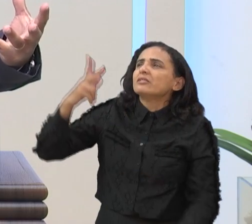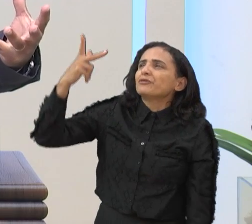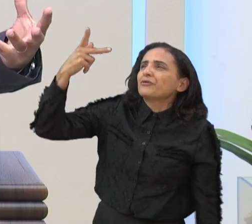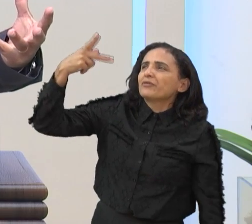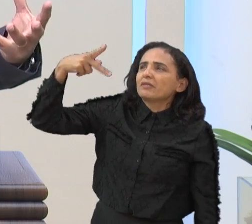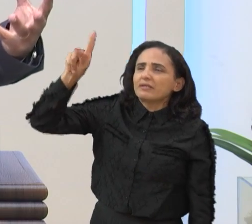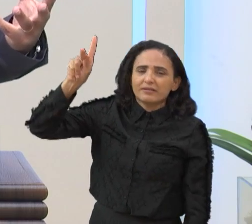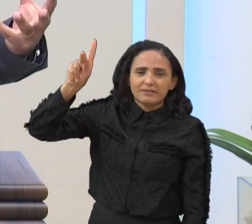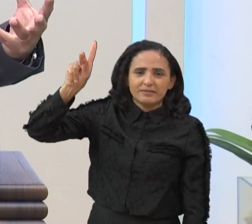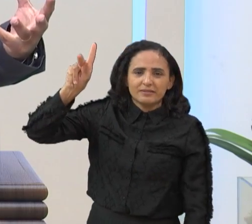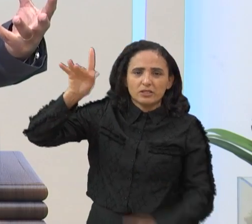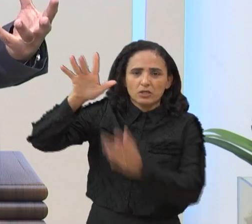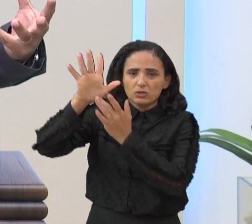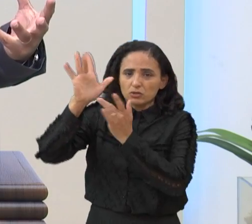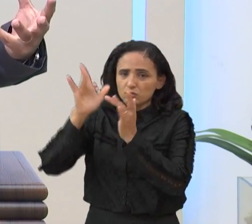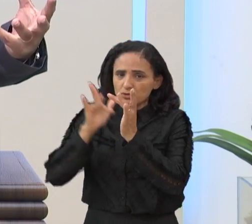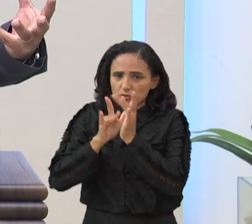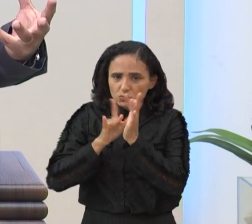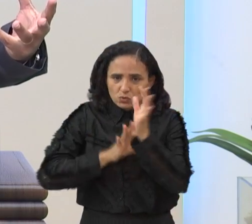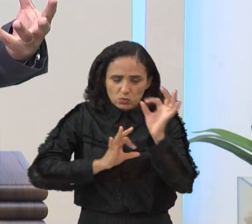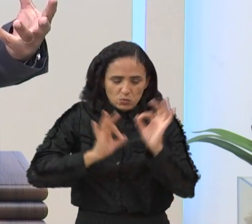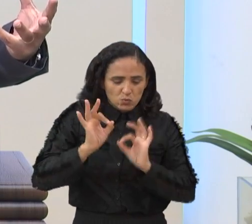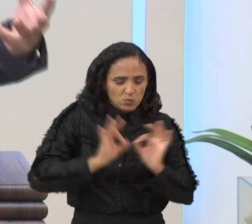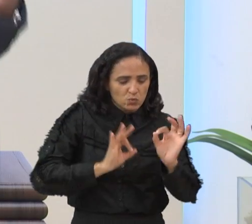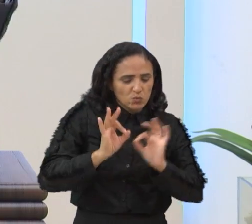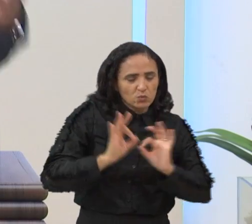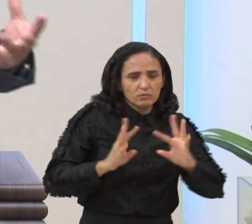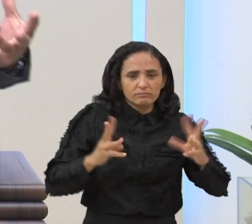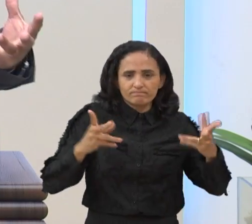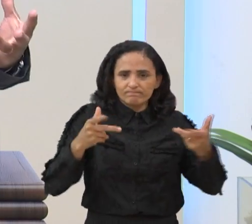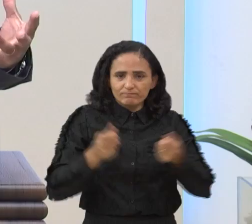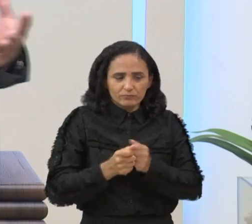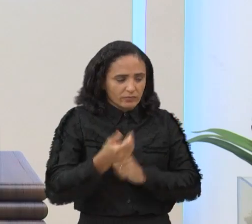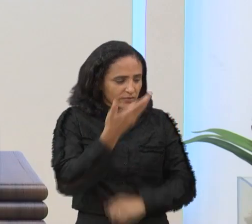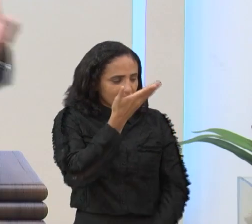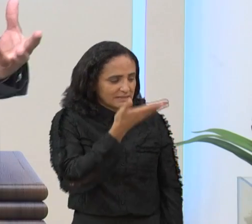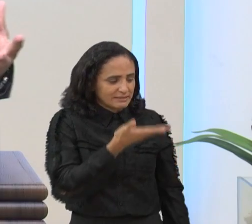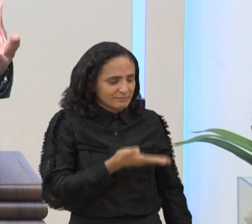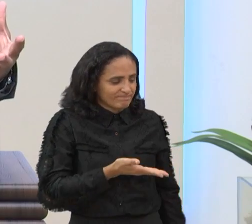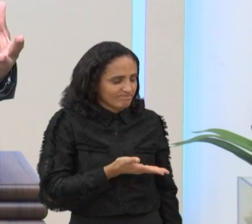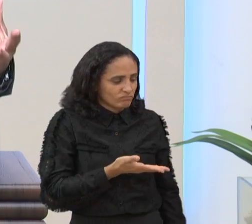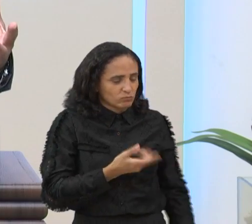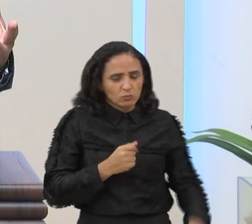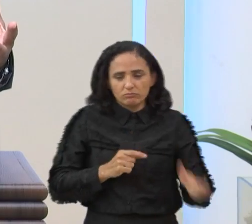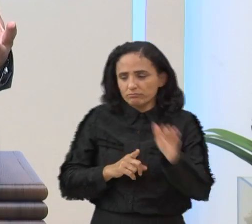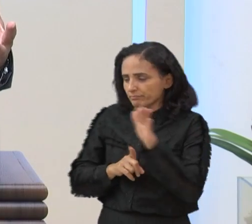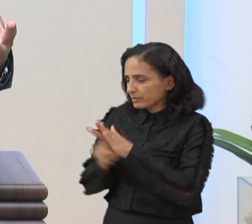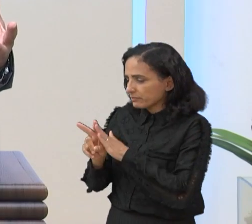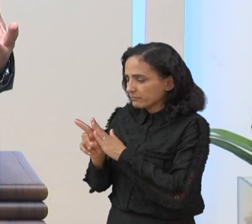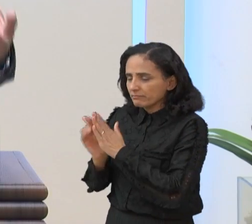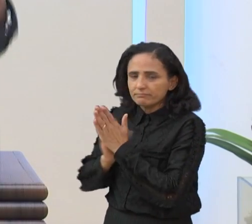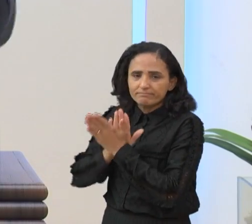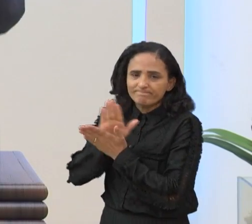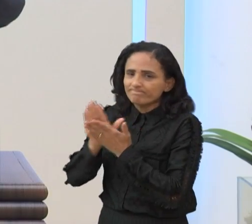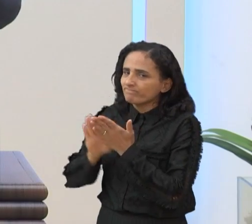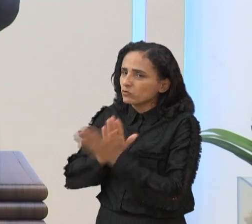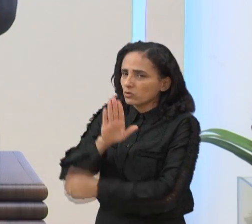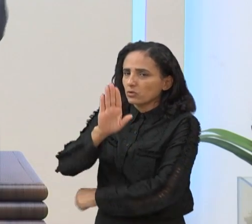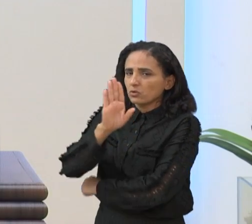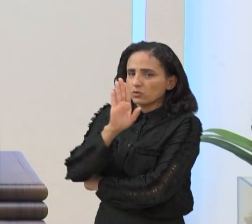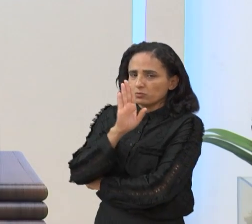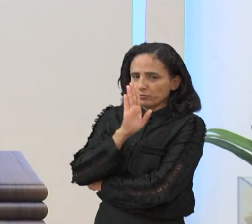está fazendo. O cego não questiona, ele só